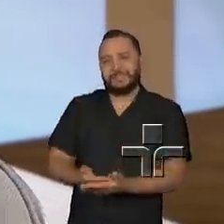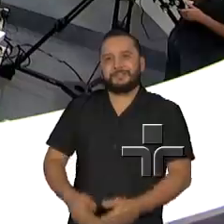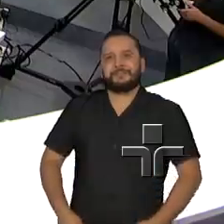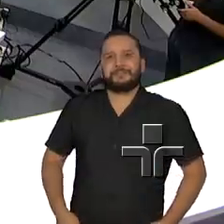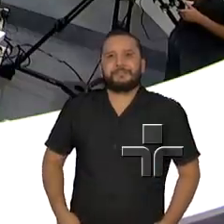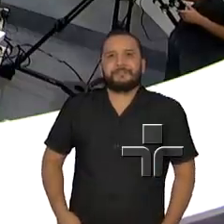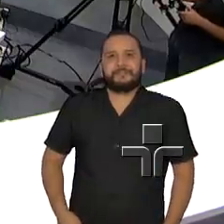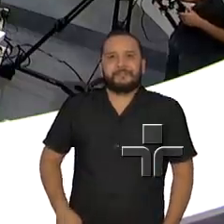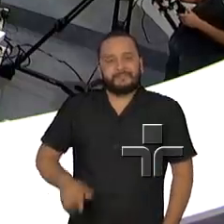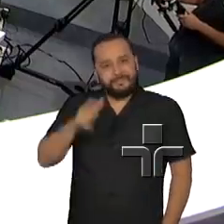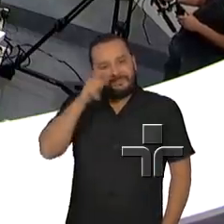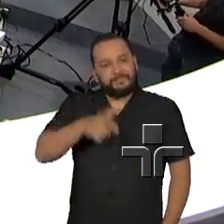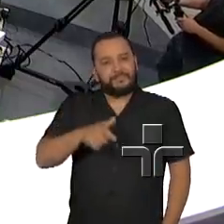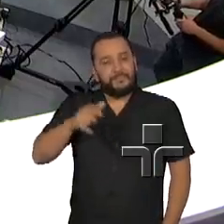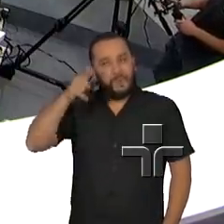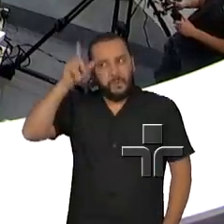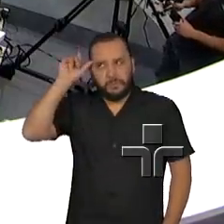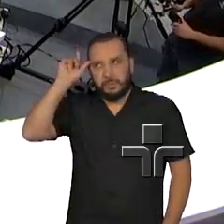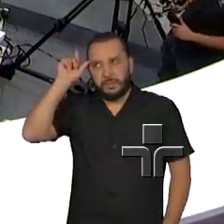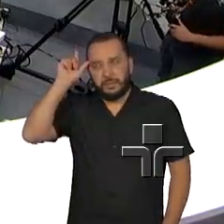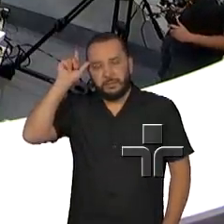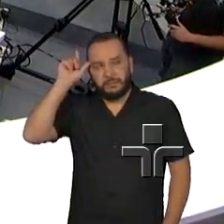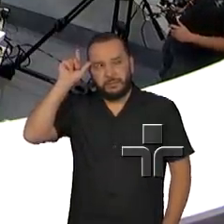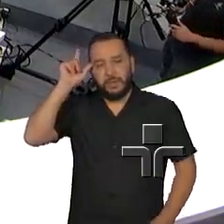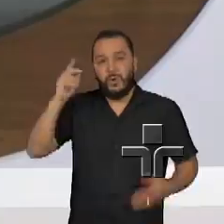interessante que ontem ou hoje